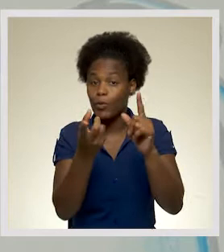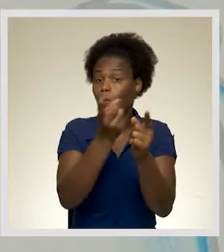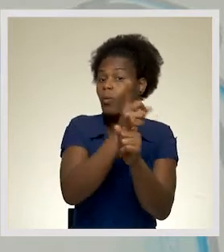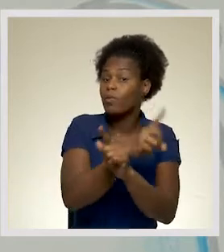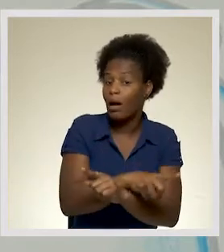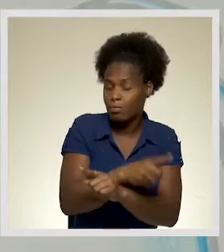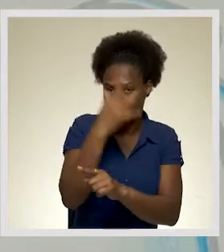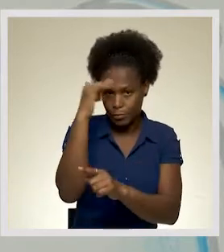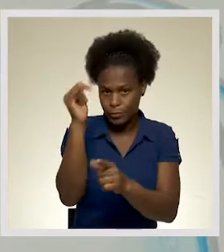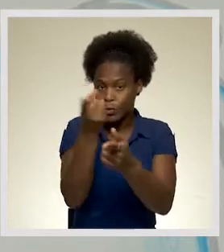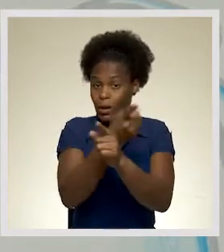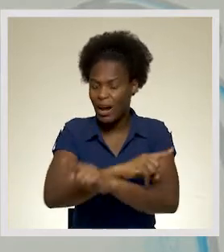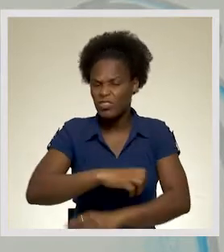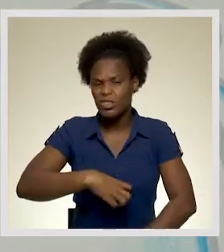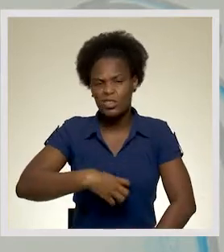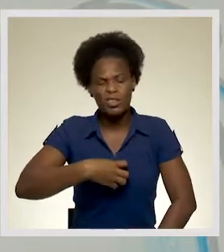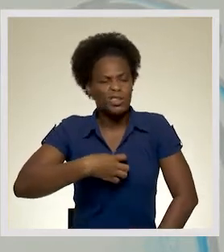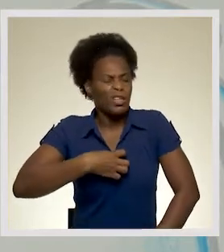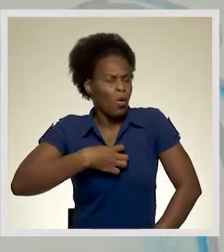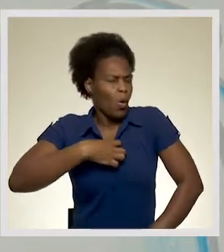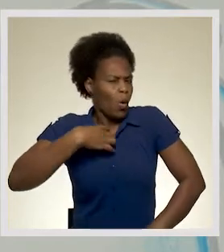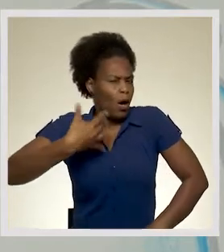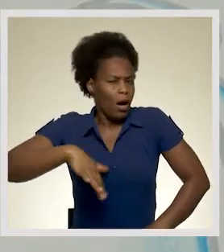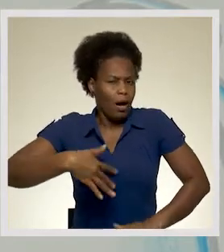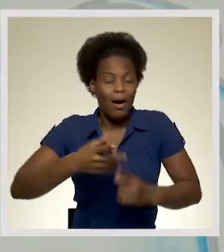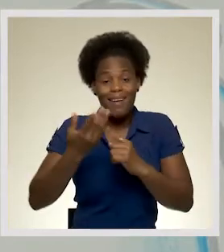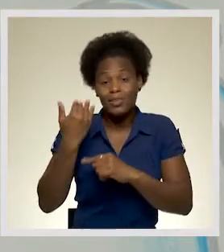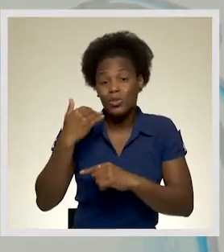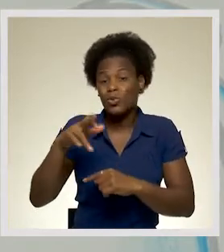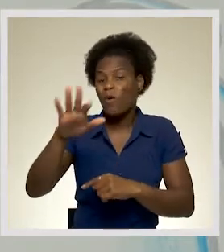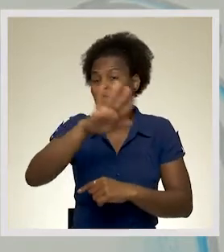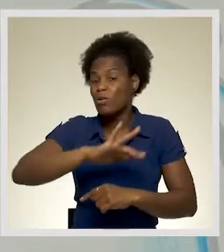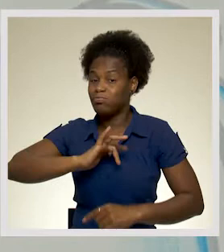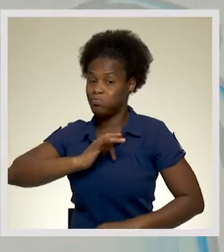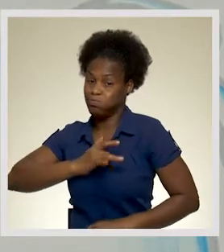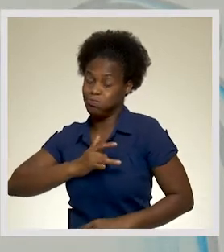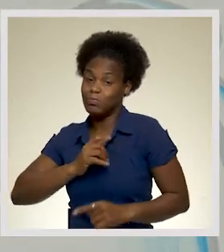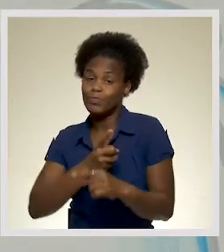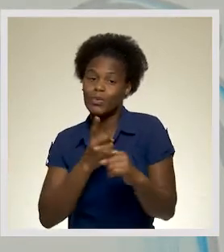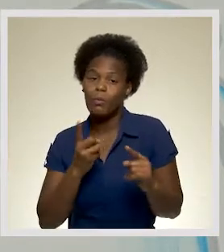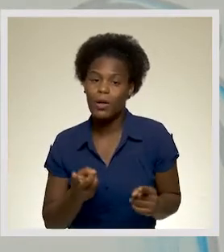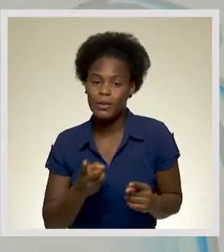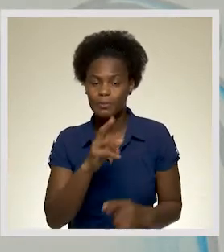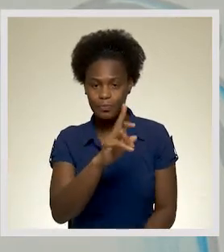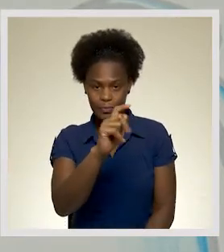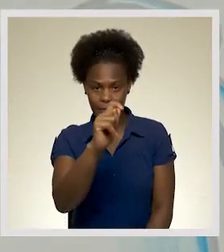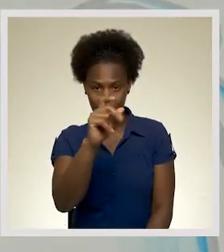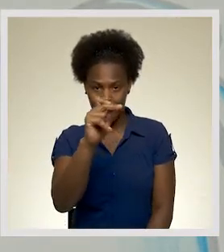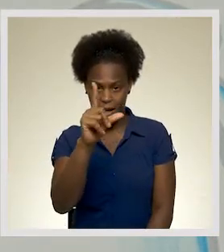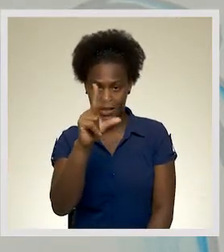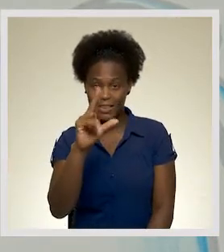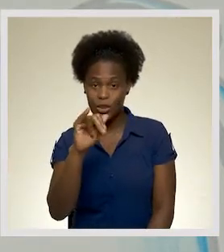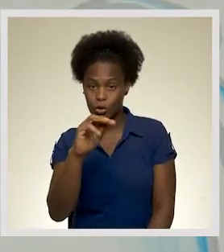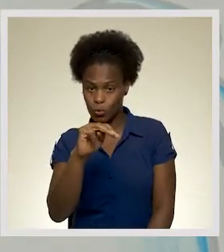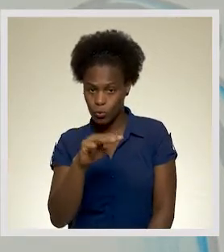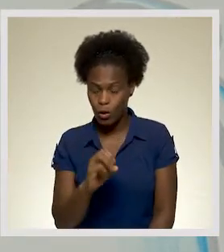ao sentimentalismo exacerbado do romantismo. Por isso, o realismo pretende